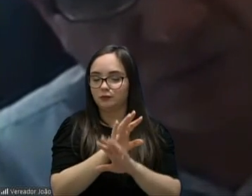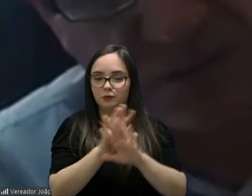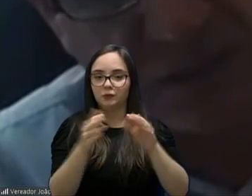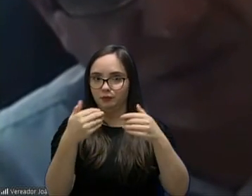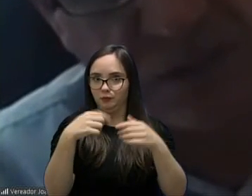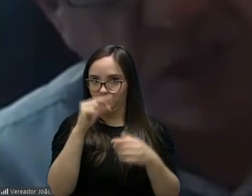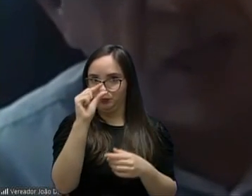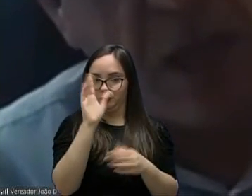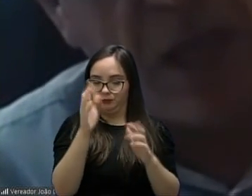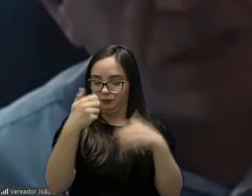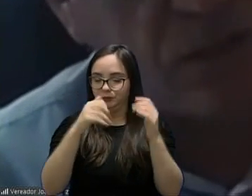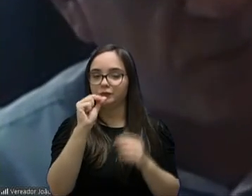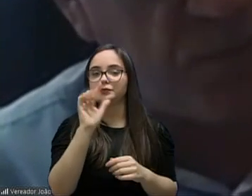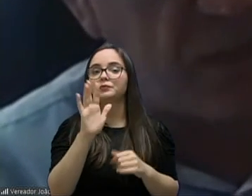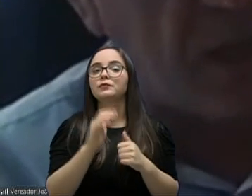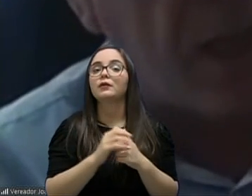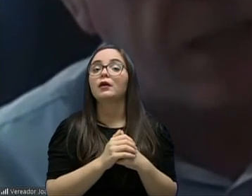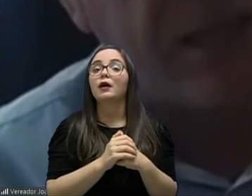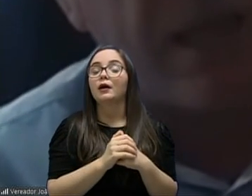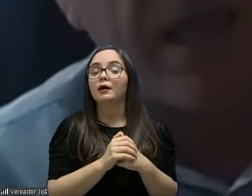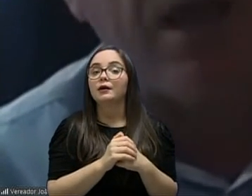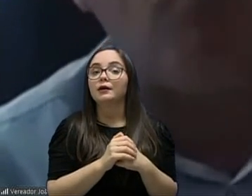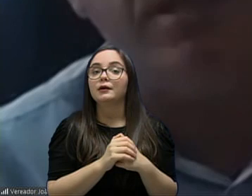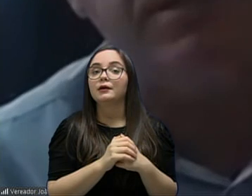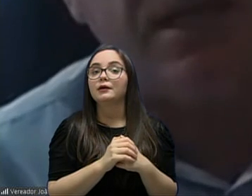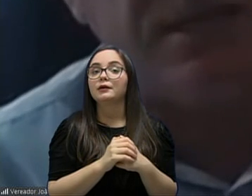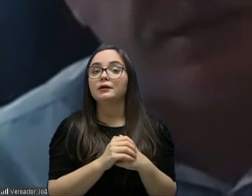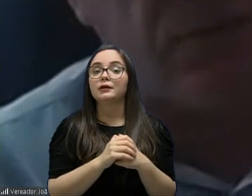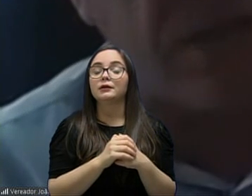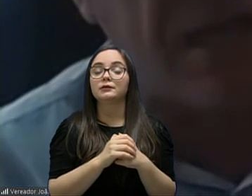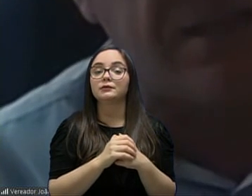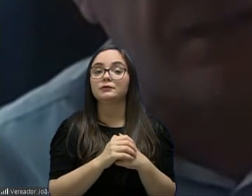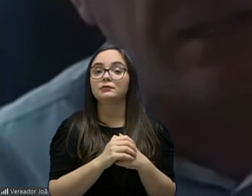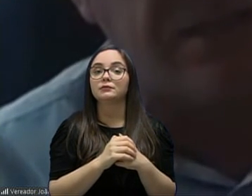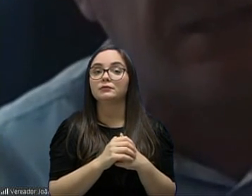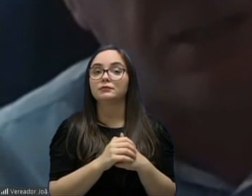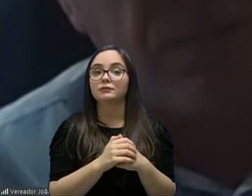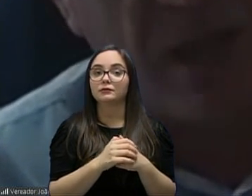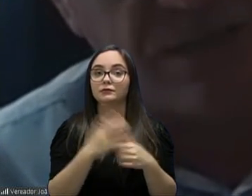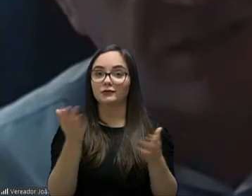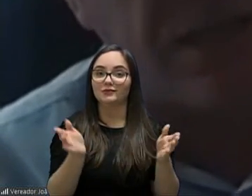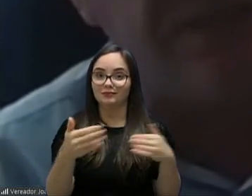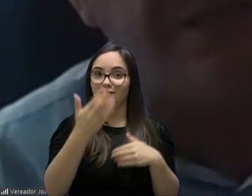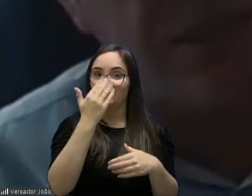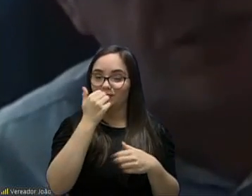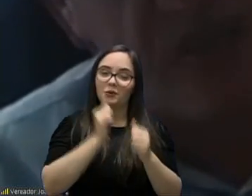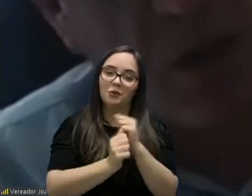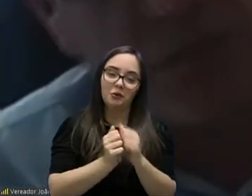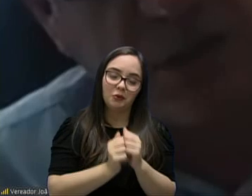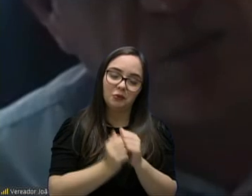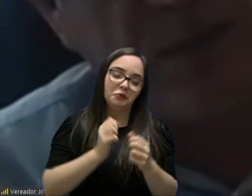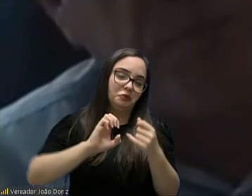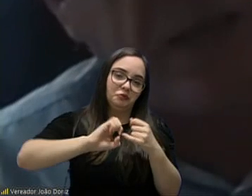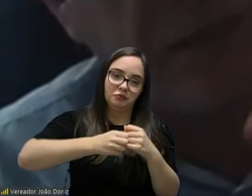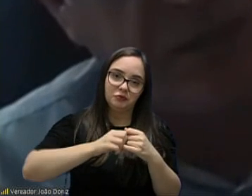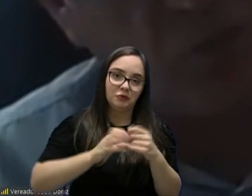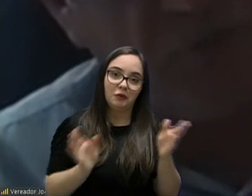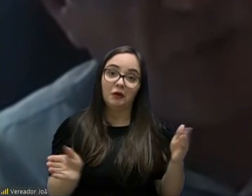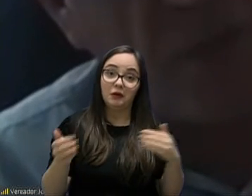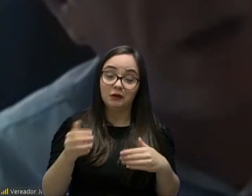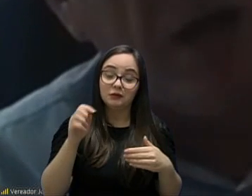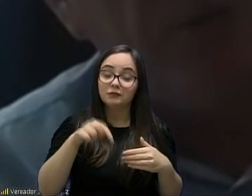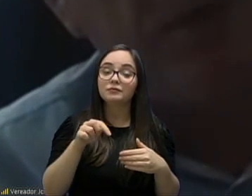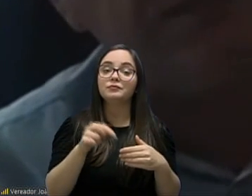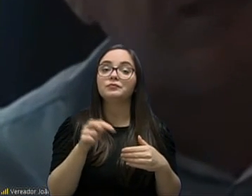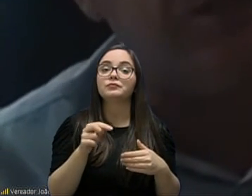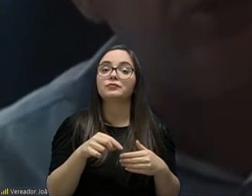senhor presidente. E realmente essa questão da cesta básica esteja realmente contemplada de alguma